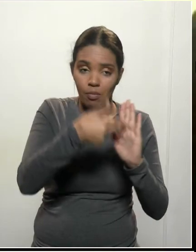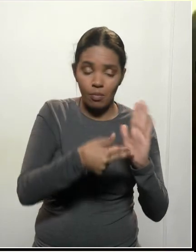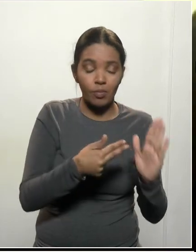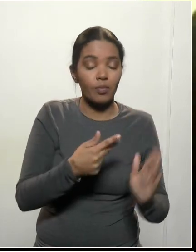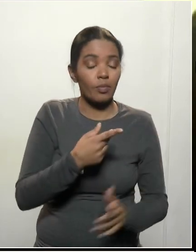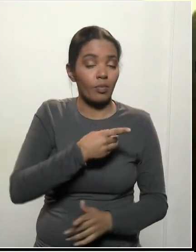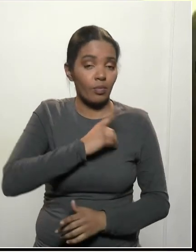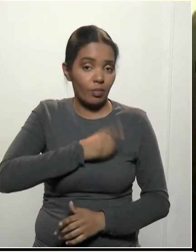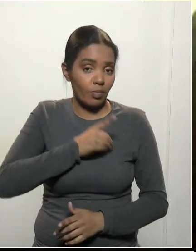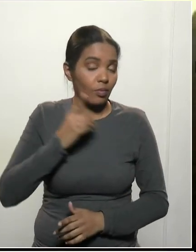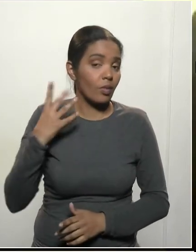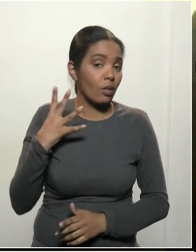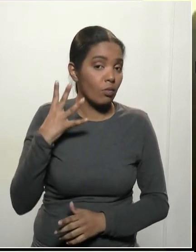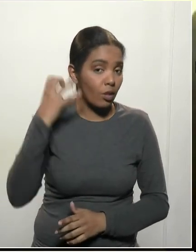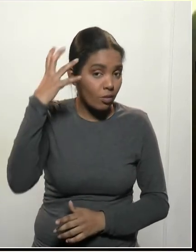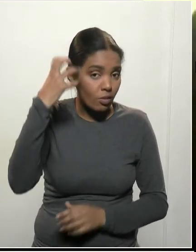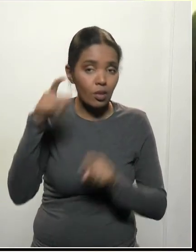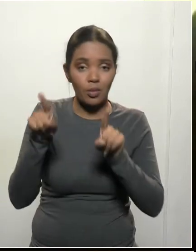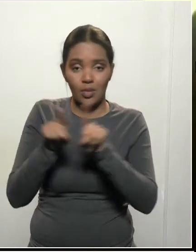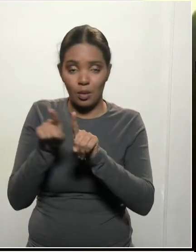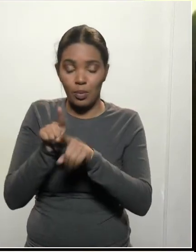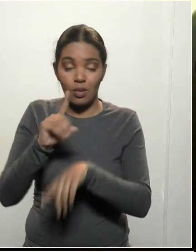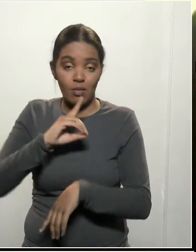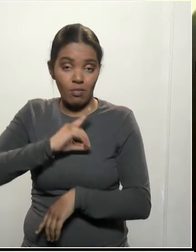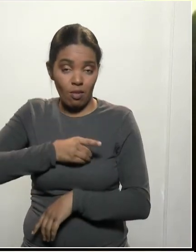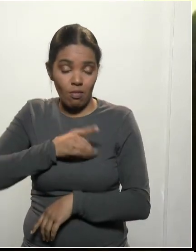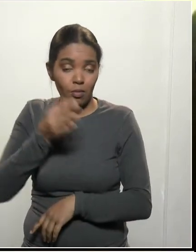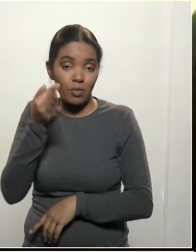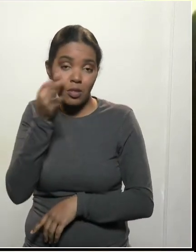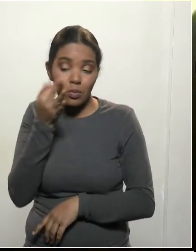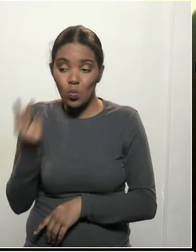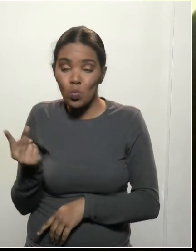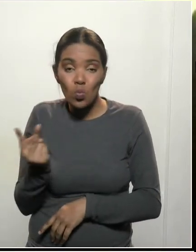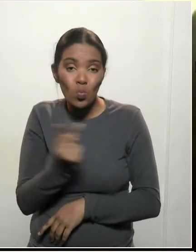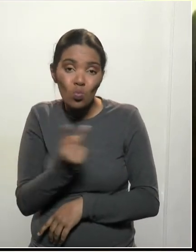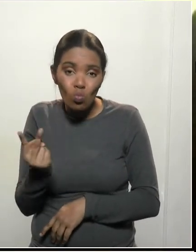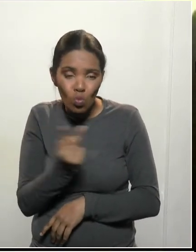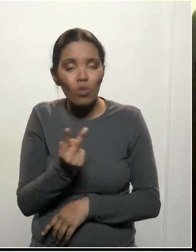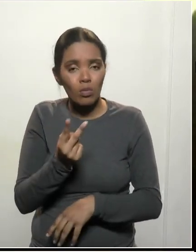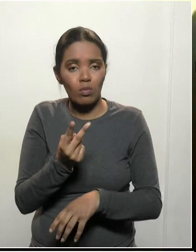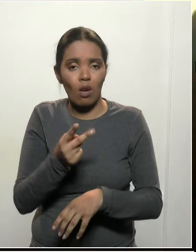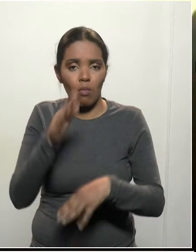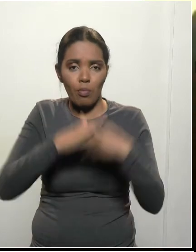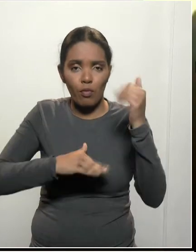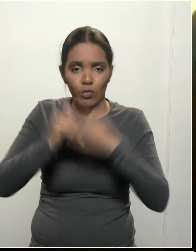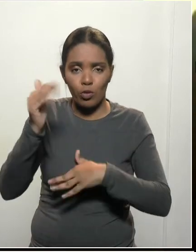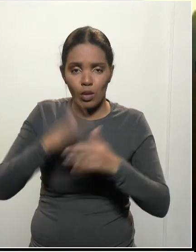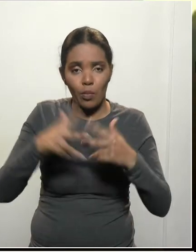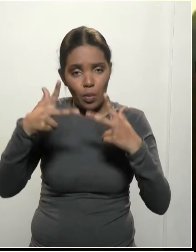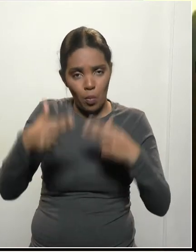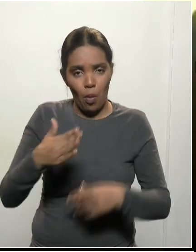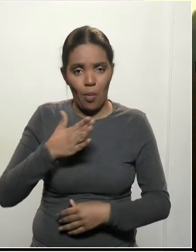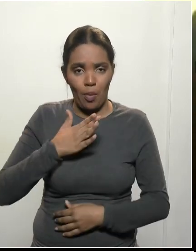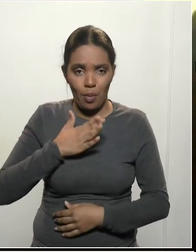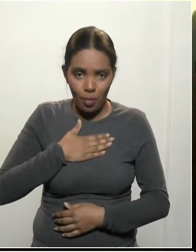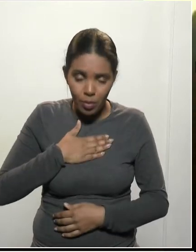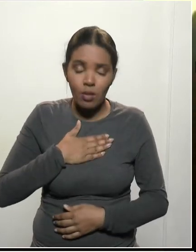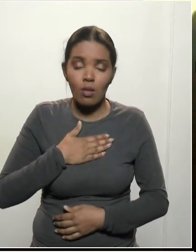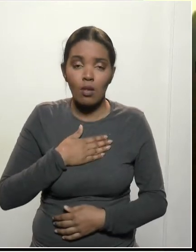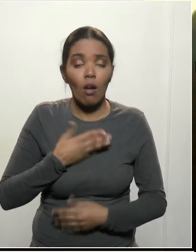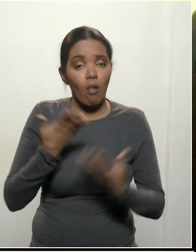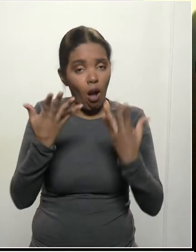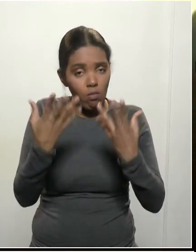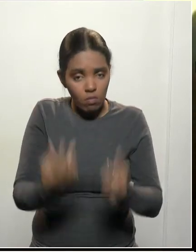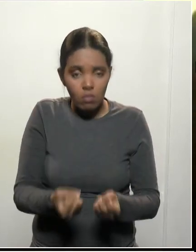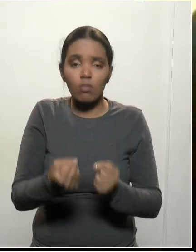Fernando, ambos delegados de polícia também, que opinaram pelo nosso projeto. E